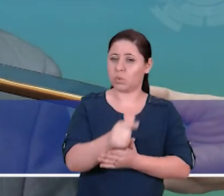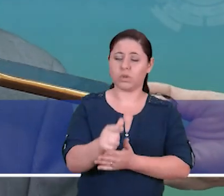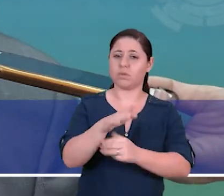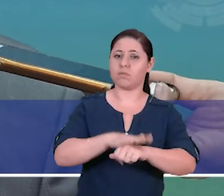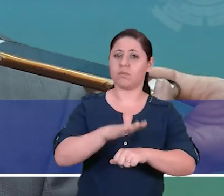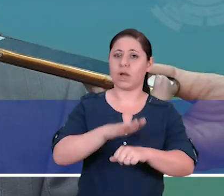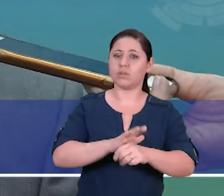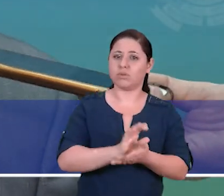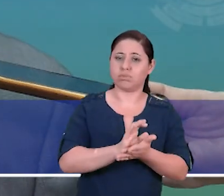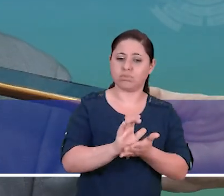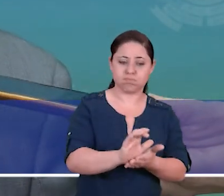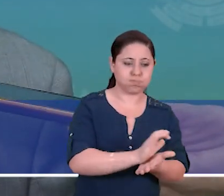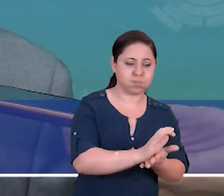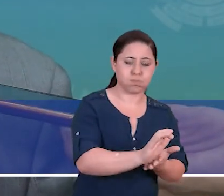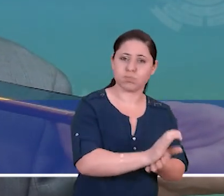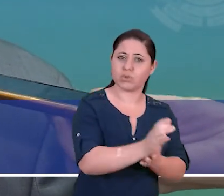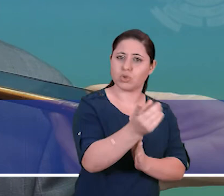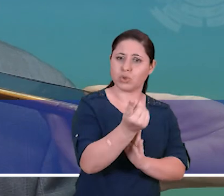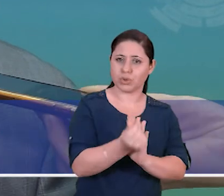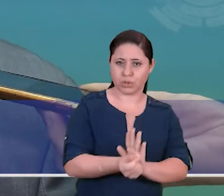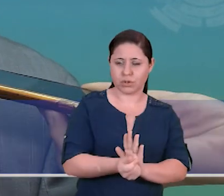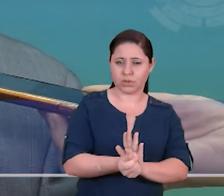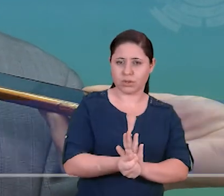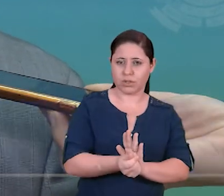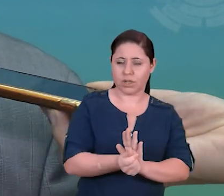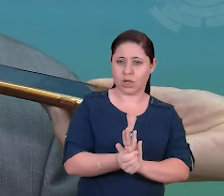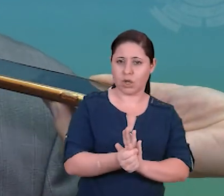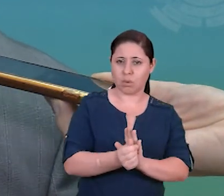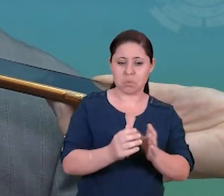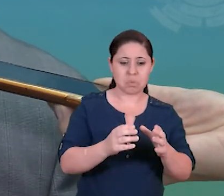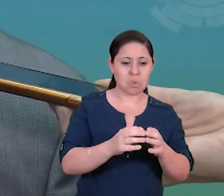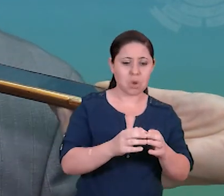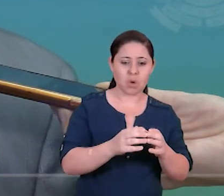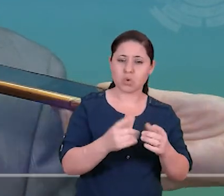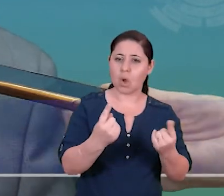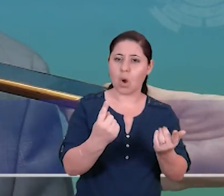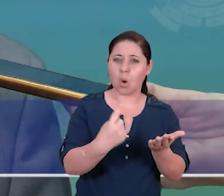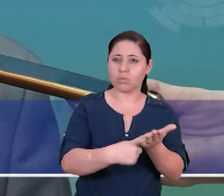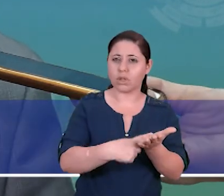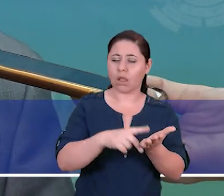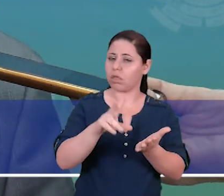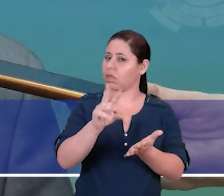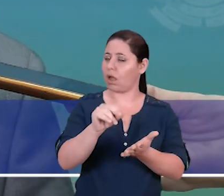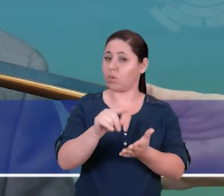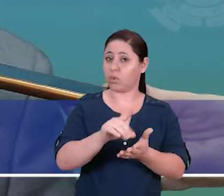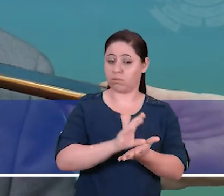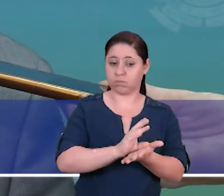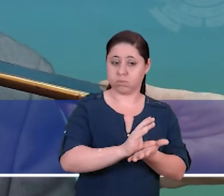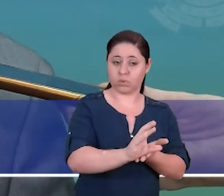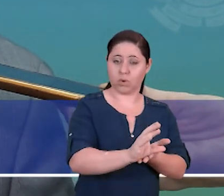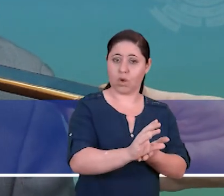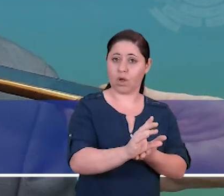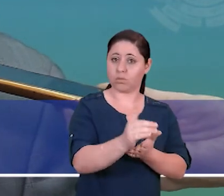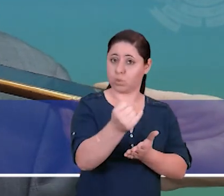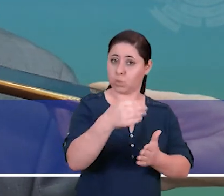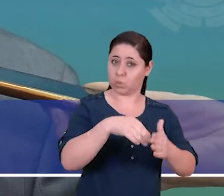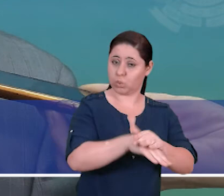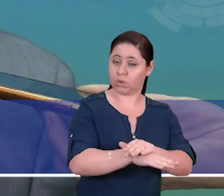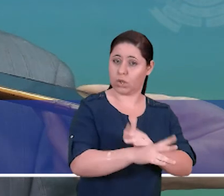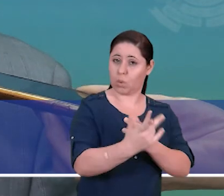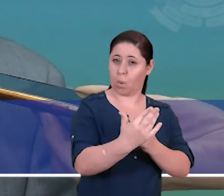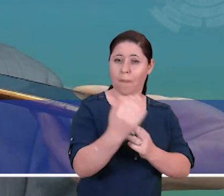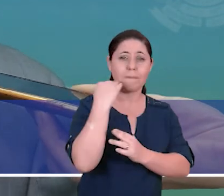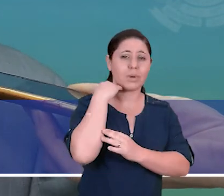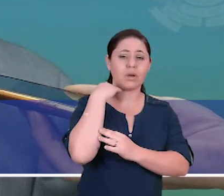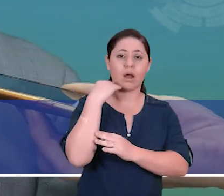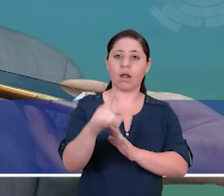Não existe mais repasse de recursos por convênio. Então, esses recursos são transferidos fundo a fundo.